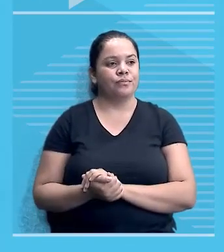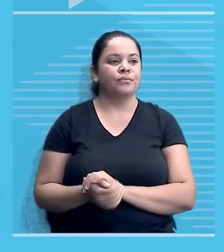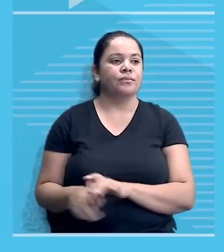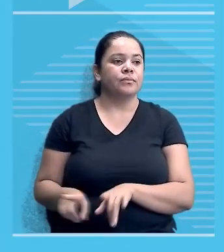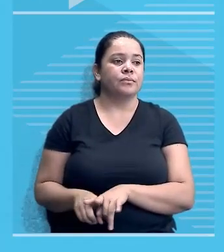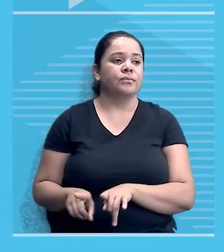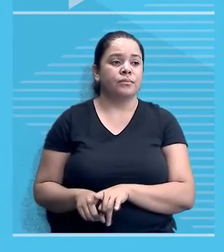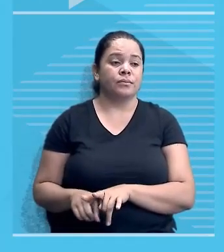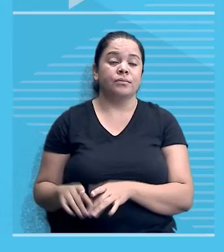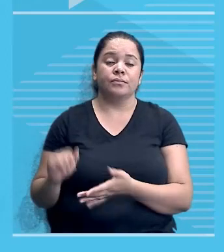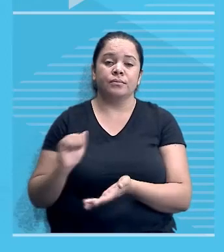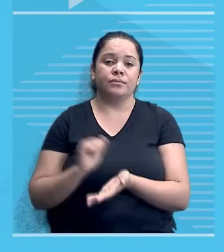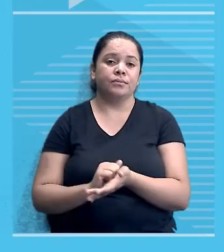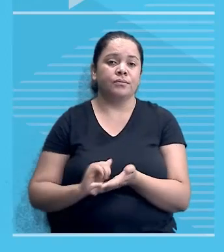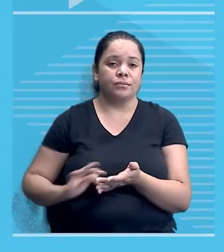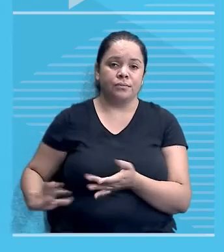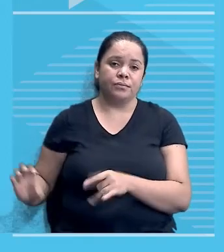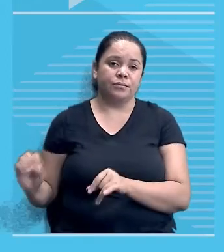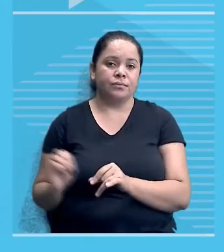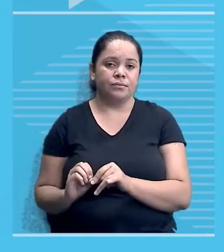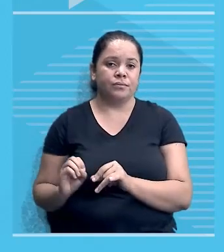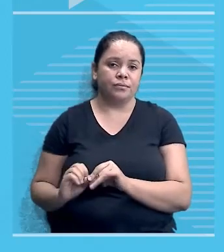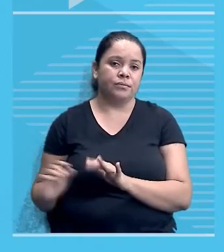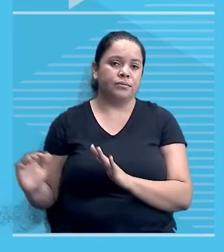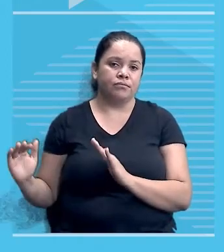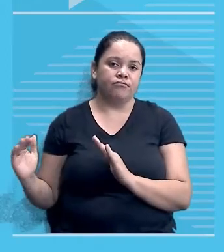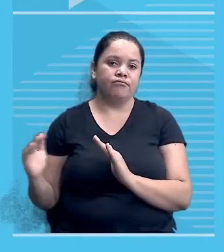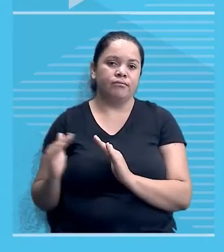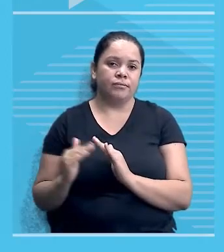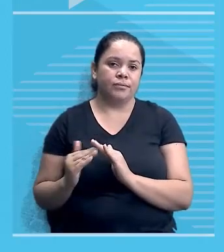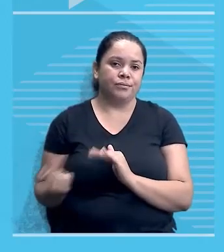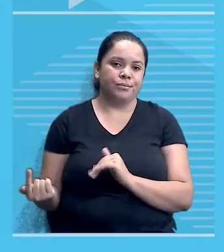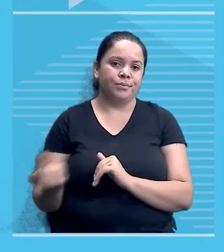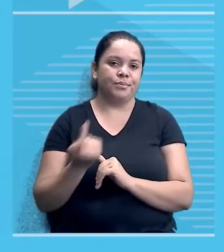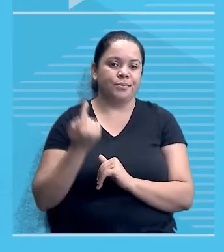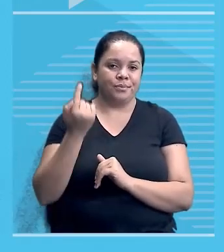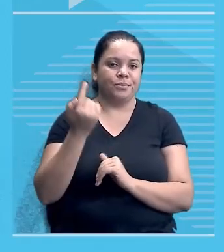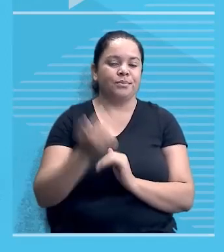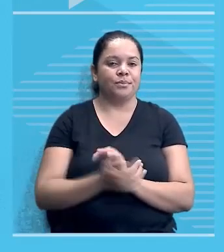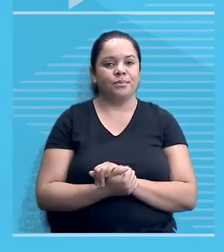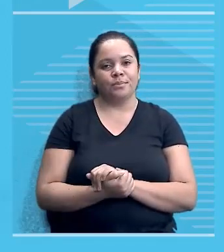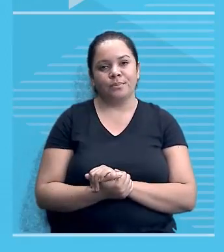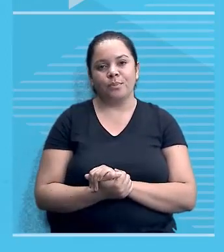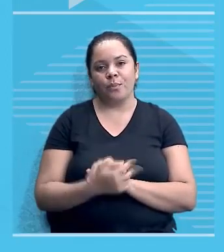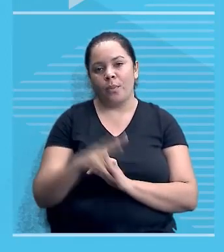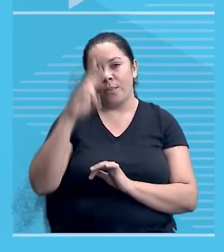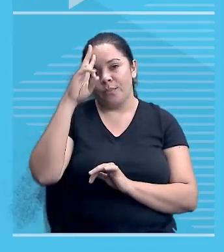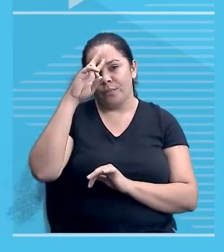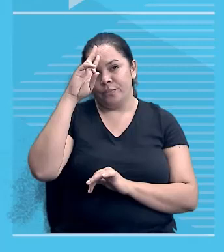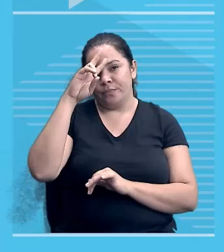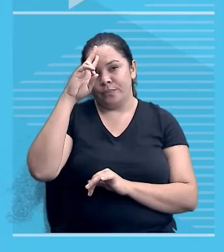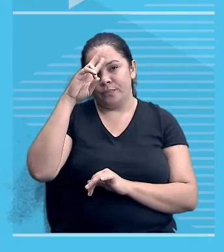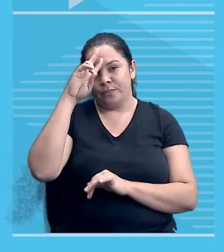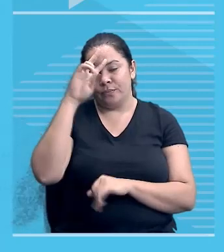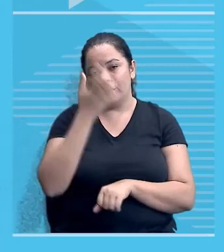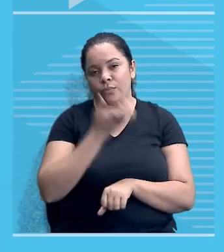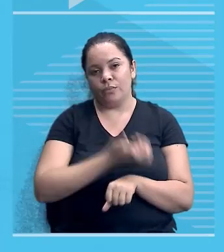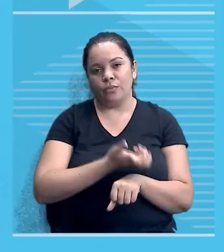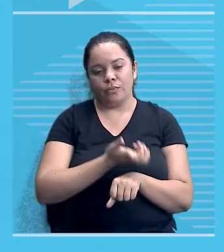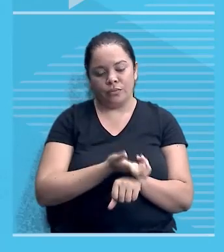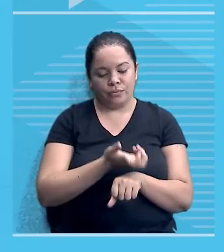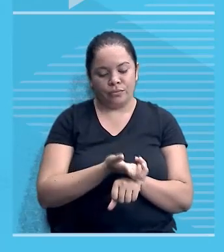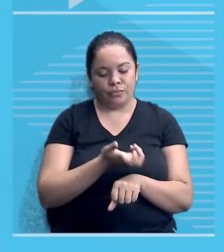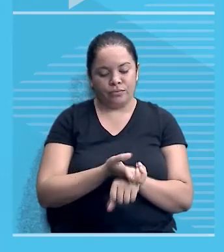casa no final né Vamos ter uma atividade exemplar que vocês façam em casa para que vocês lembrem da nossa disciplina né no